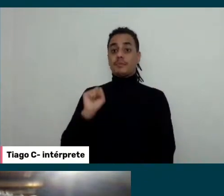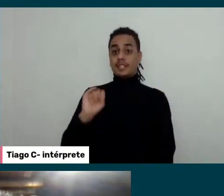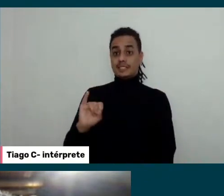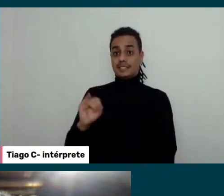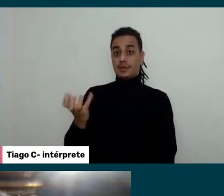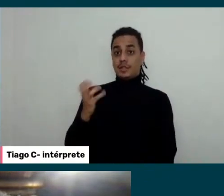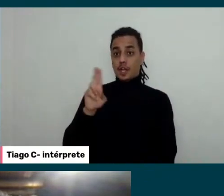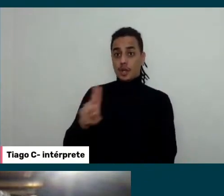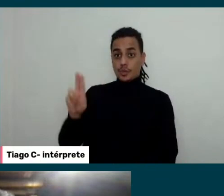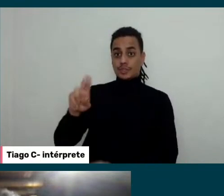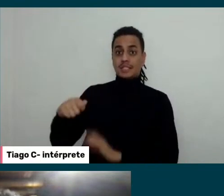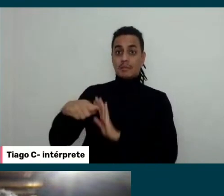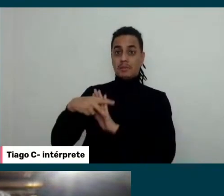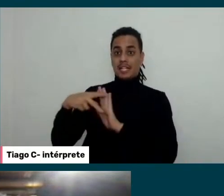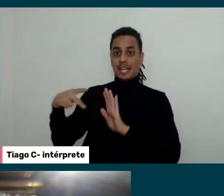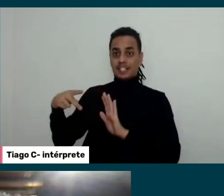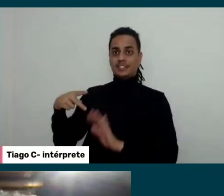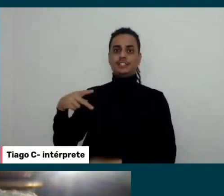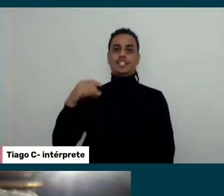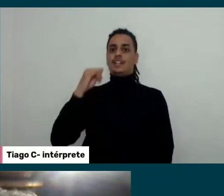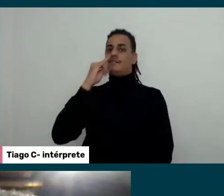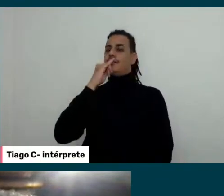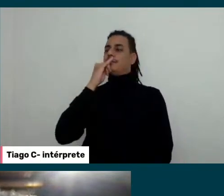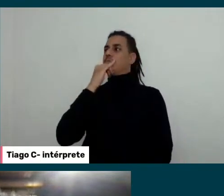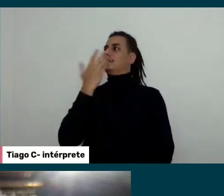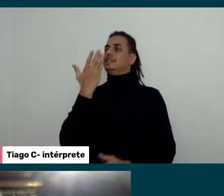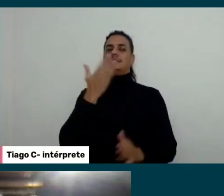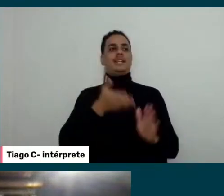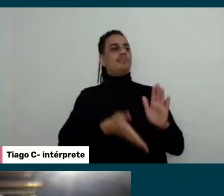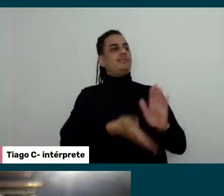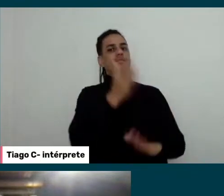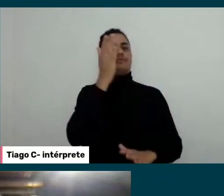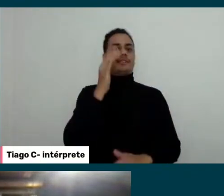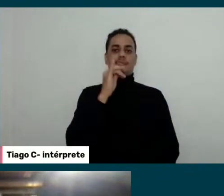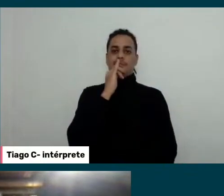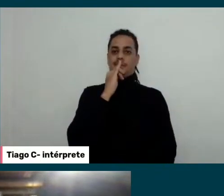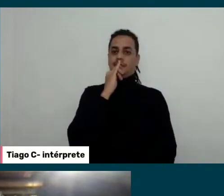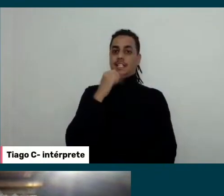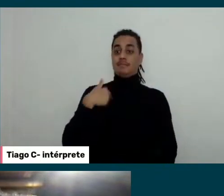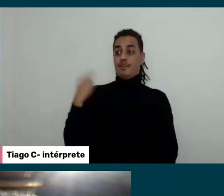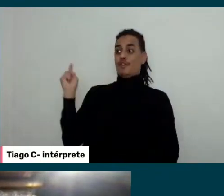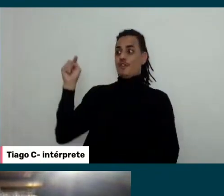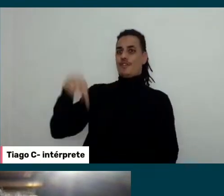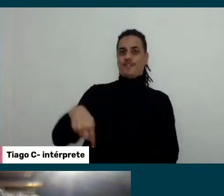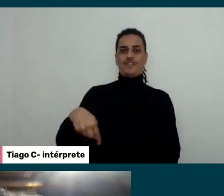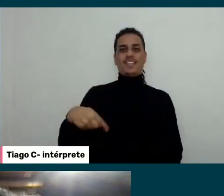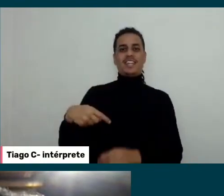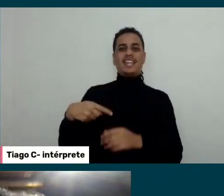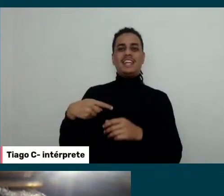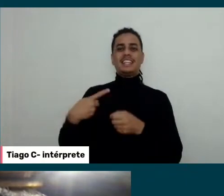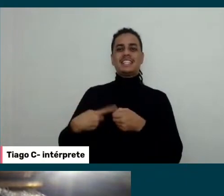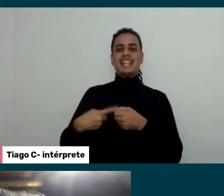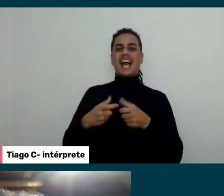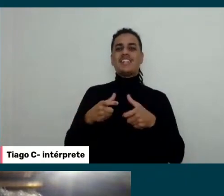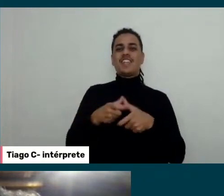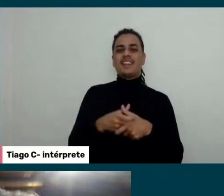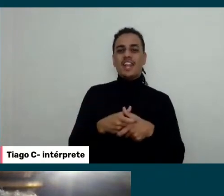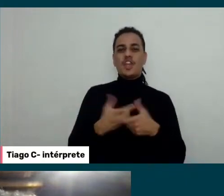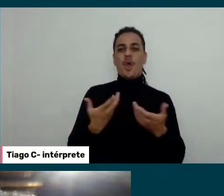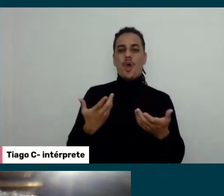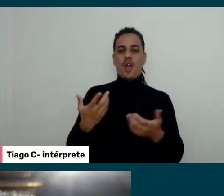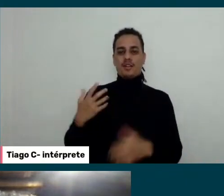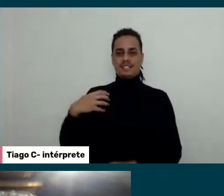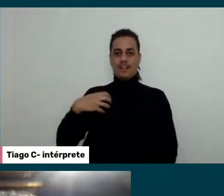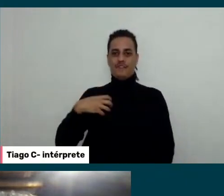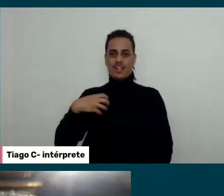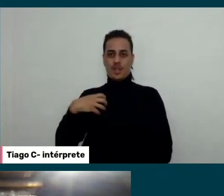que me ajuda a me locomover, como eu viajei de Salvador aqui para o interior da Bahia no final de semana, eu preciso fornecer para o aplicativo